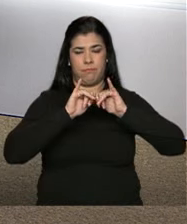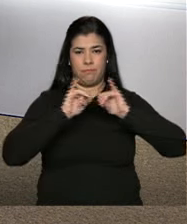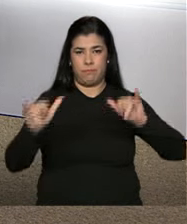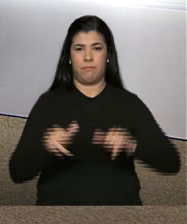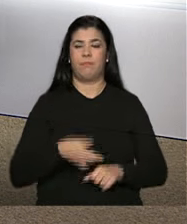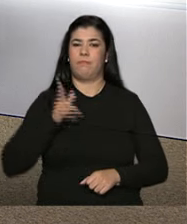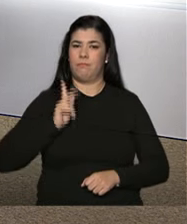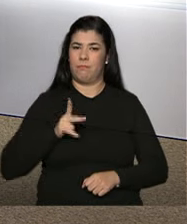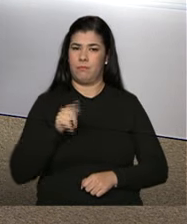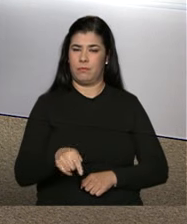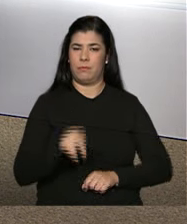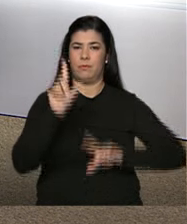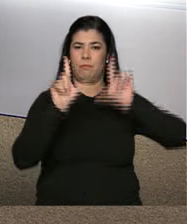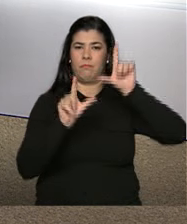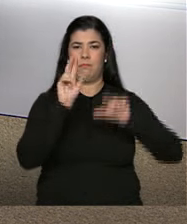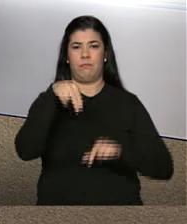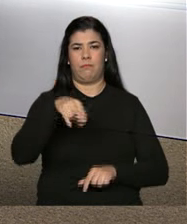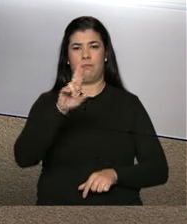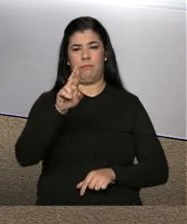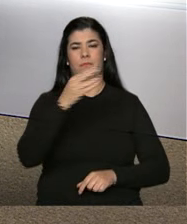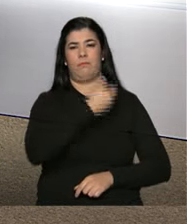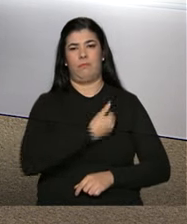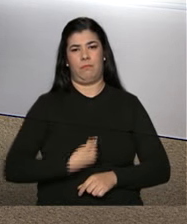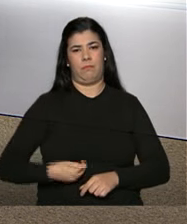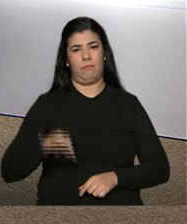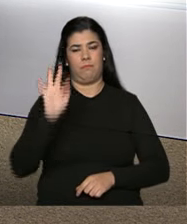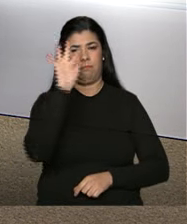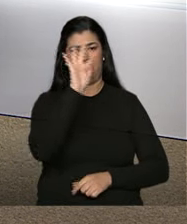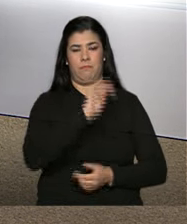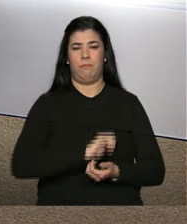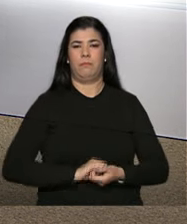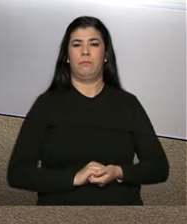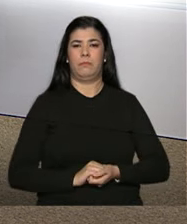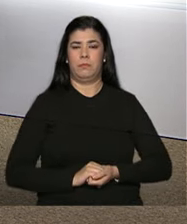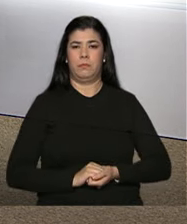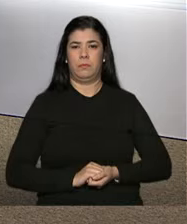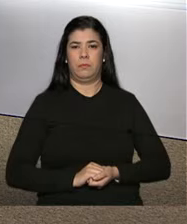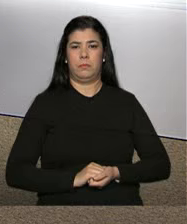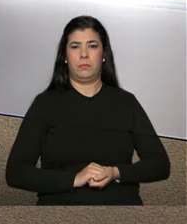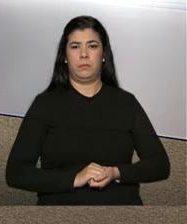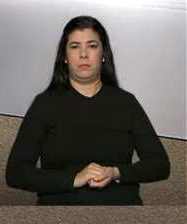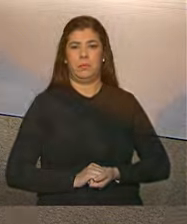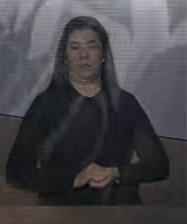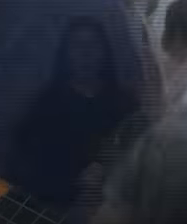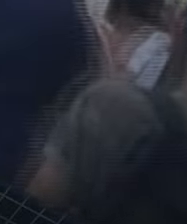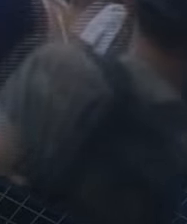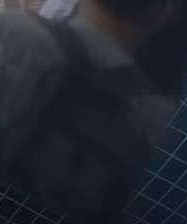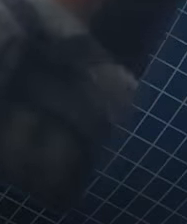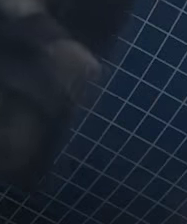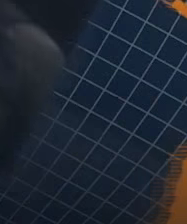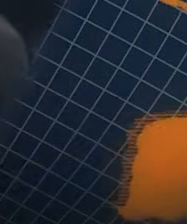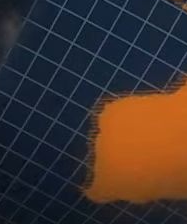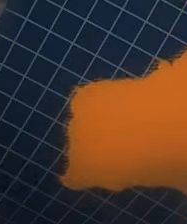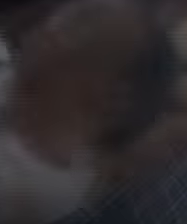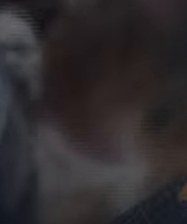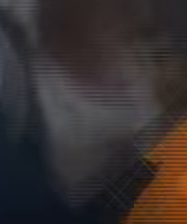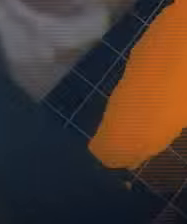a qualquer momento com outras informações. Continue com a gente. NBR, a TV do governo federal.